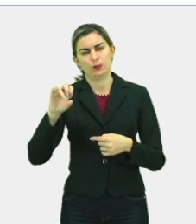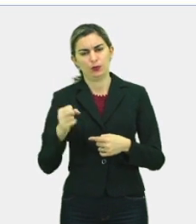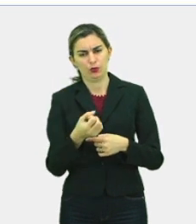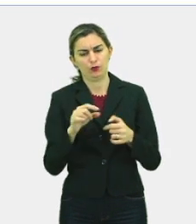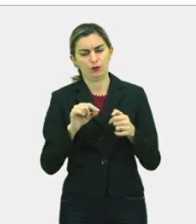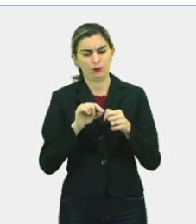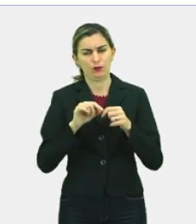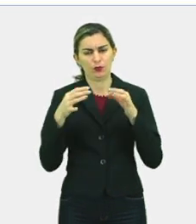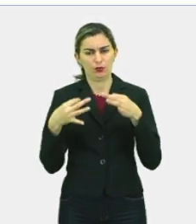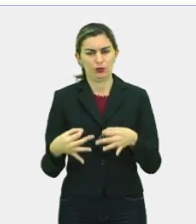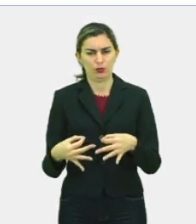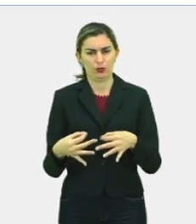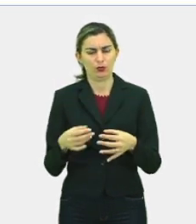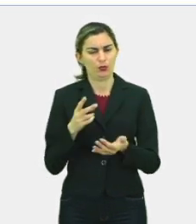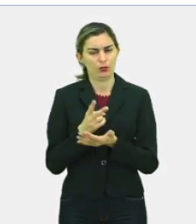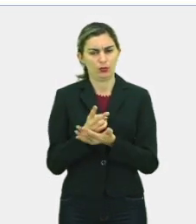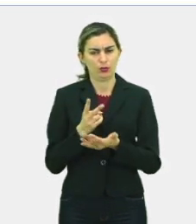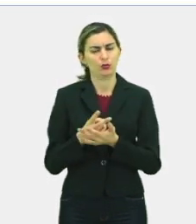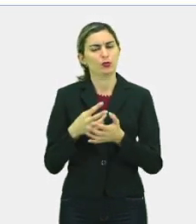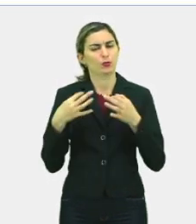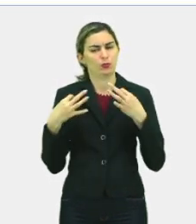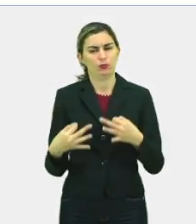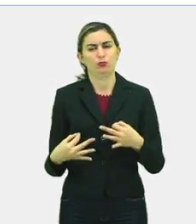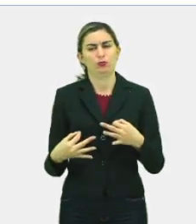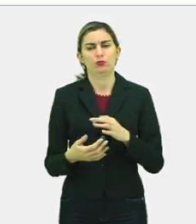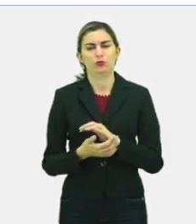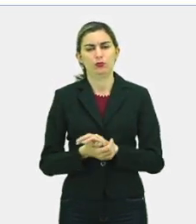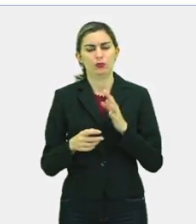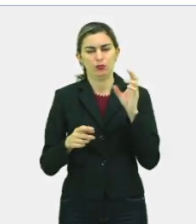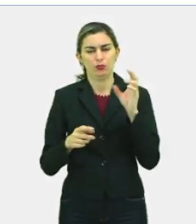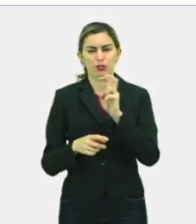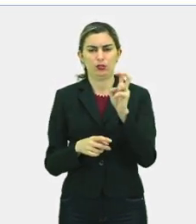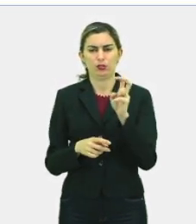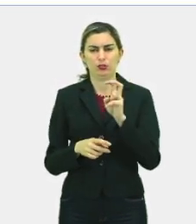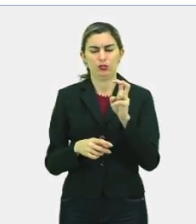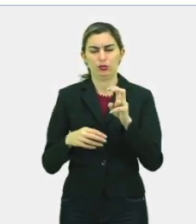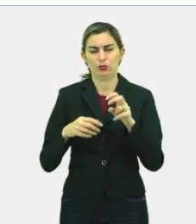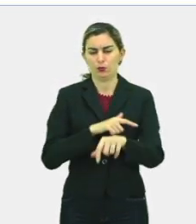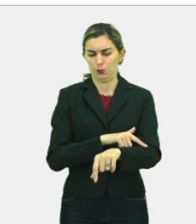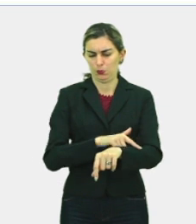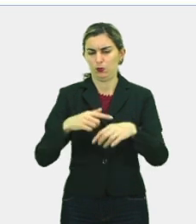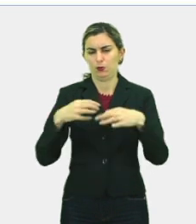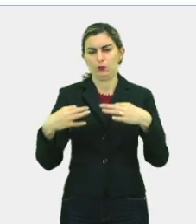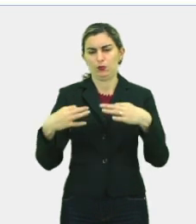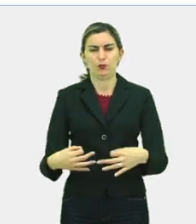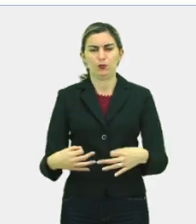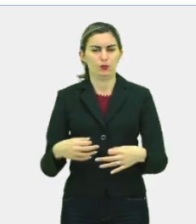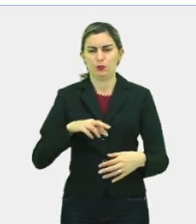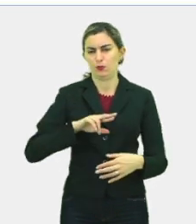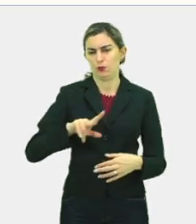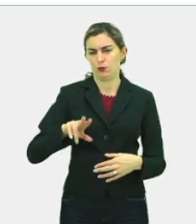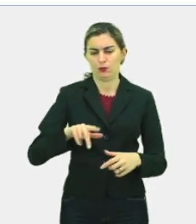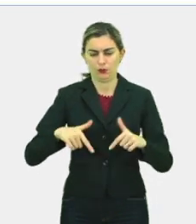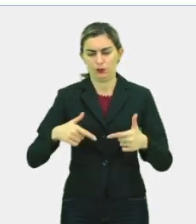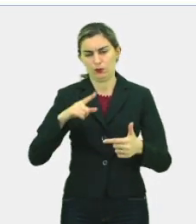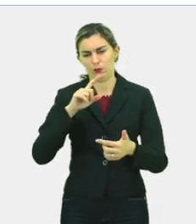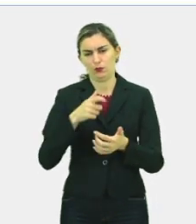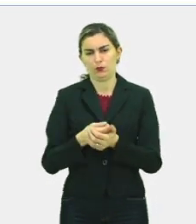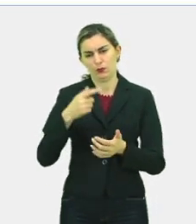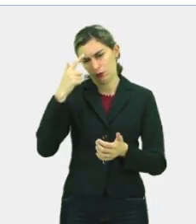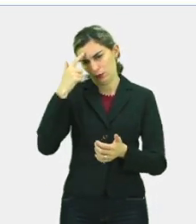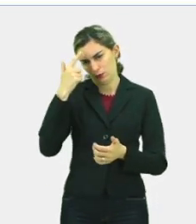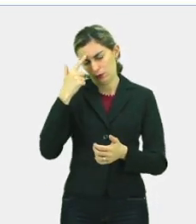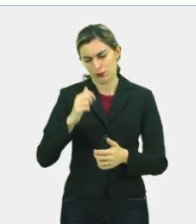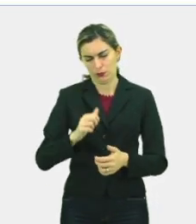princípios. Fazer o certo sempre dá certo. Quinto, modéstia para não agir e pensar